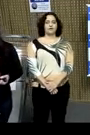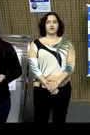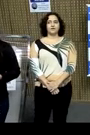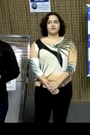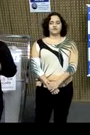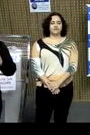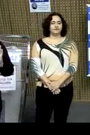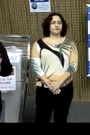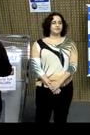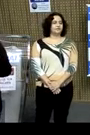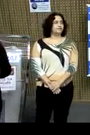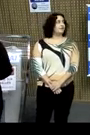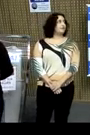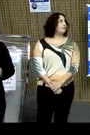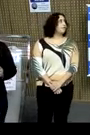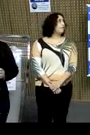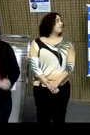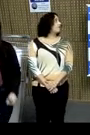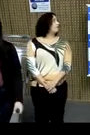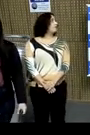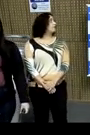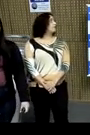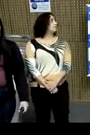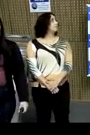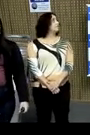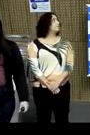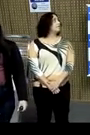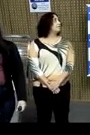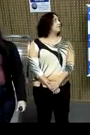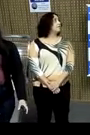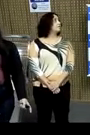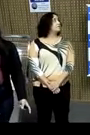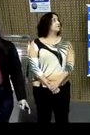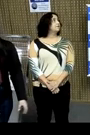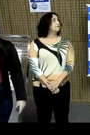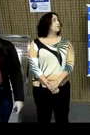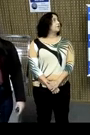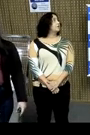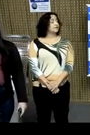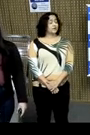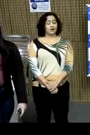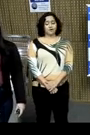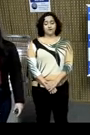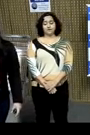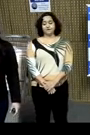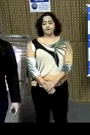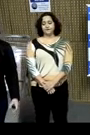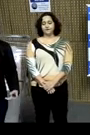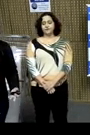no domicílio, por deficiência de RH também. O atendimento domiciliar pelo